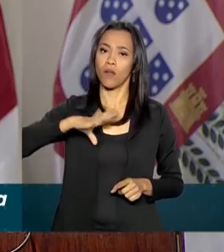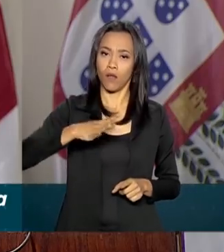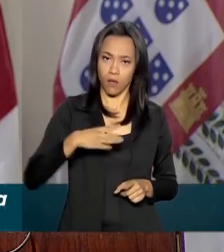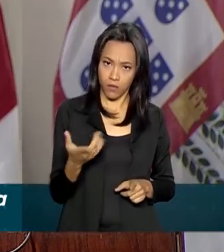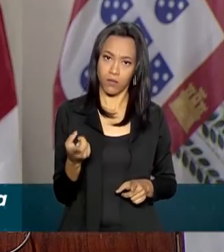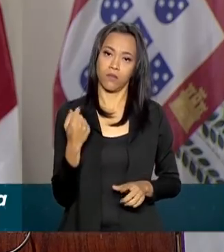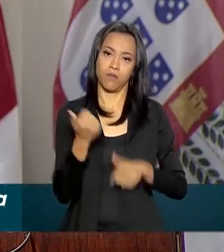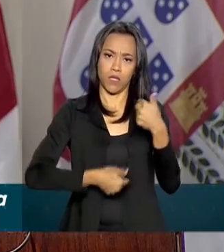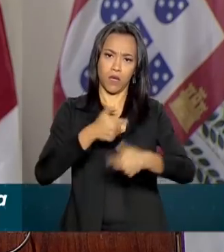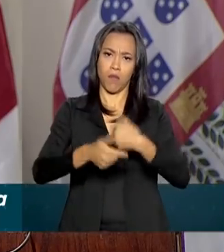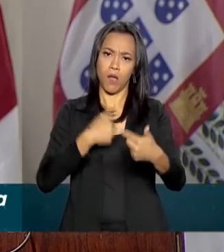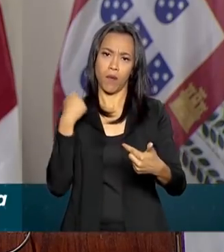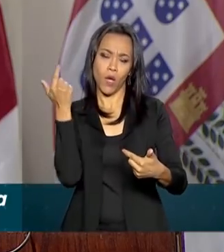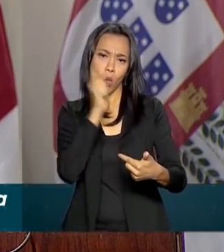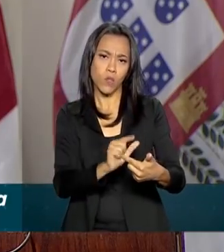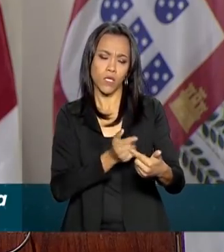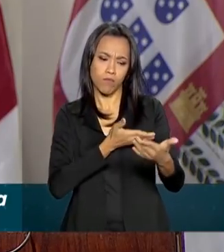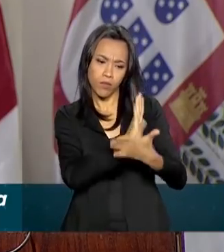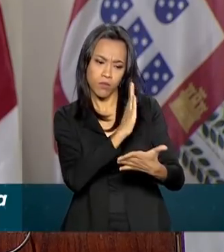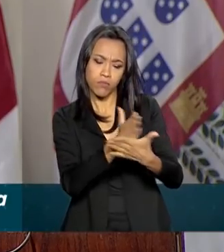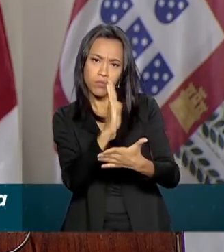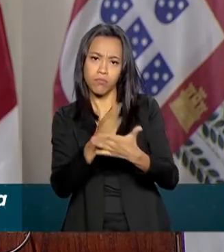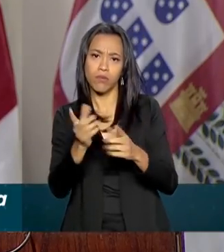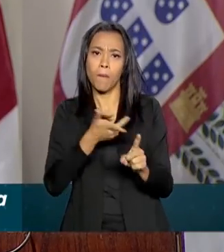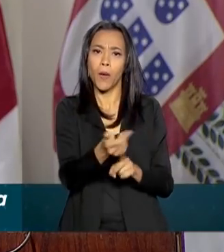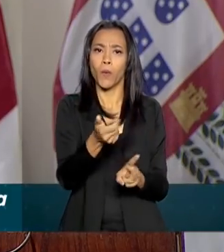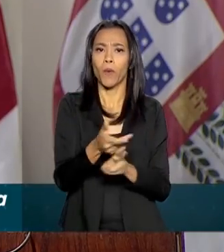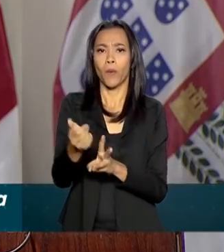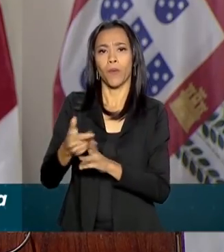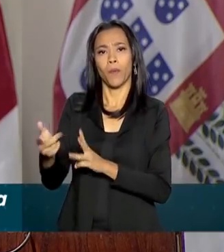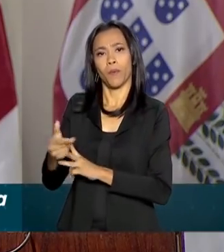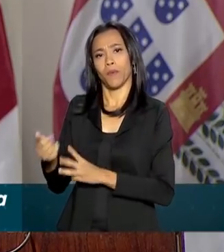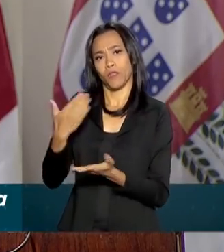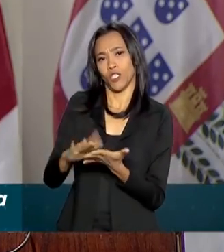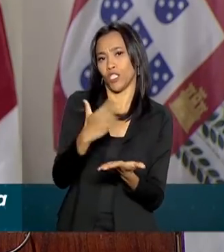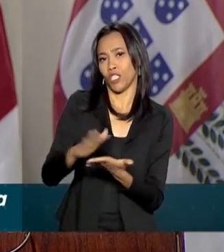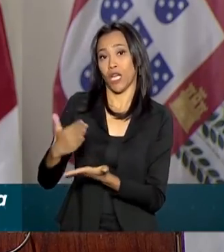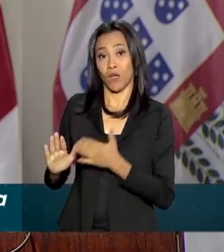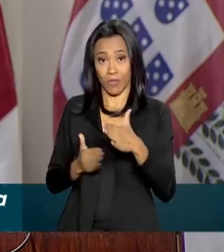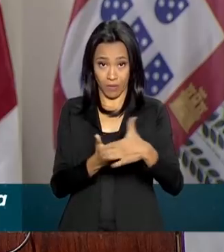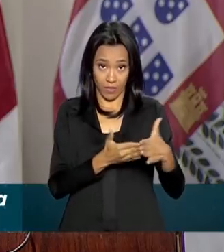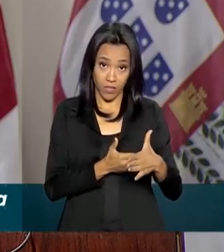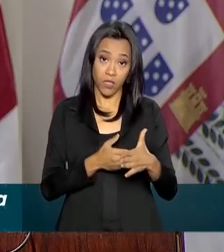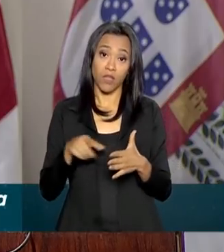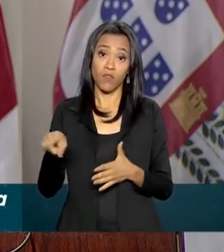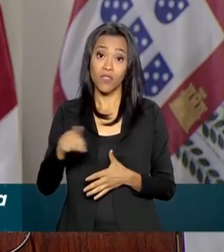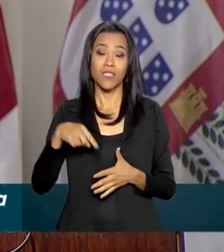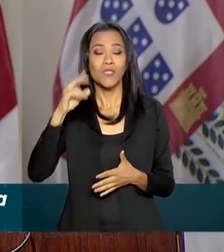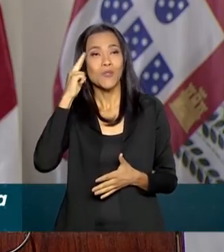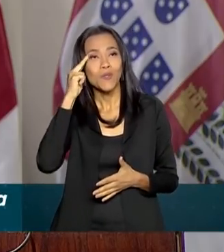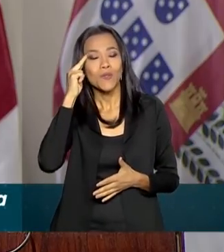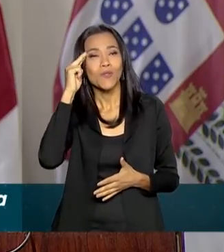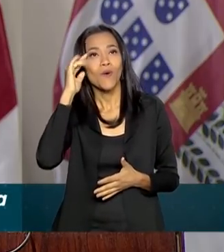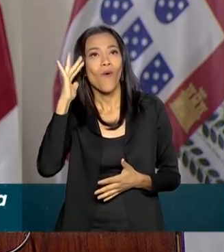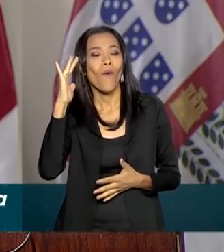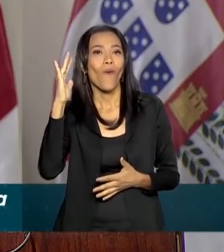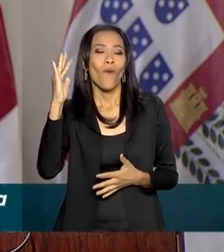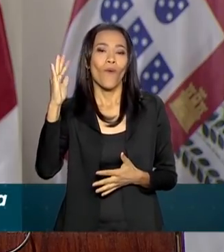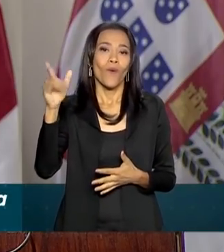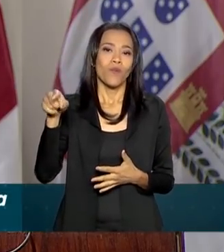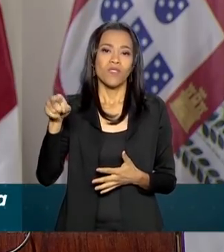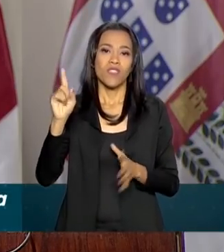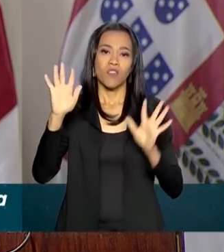para superá las jamais deixem que os sonhos que os trouxeram até aqui sejam